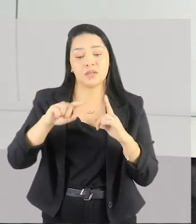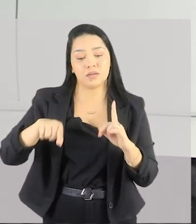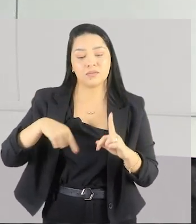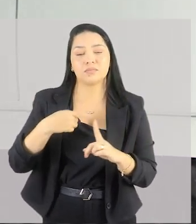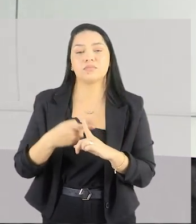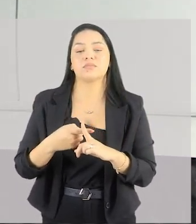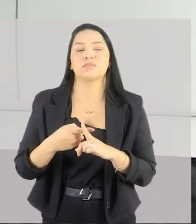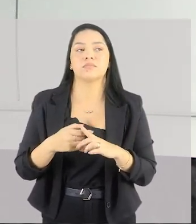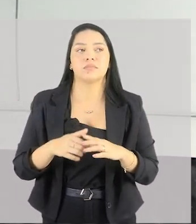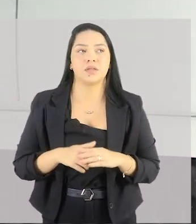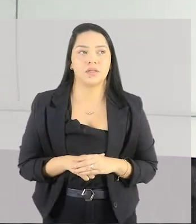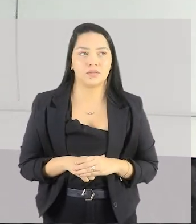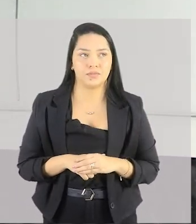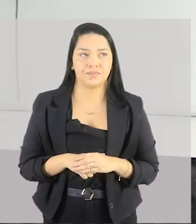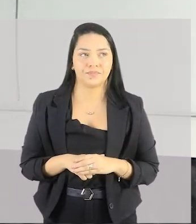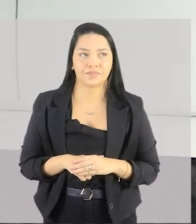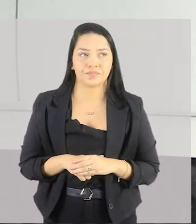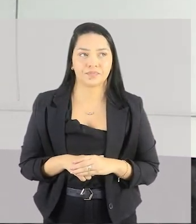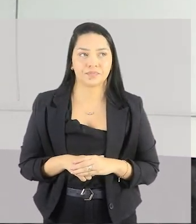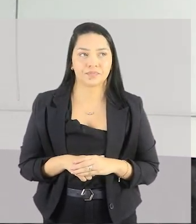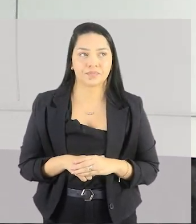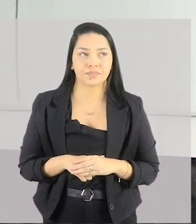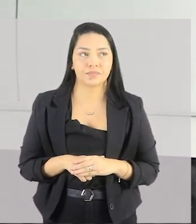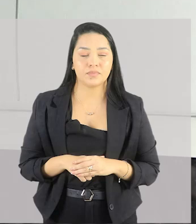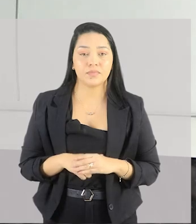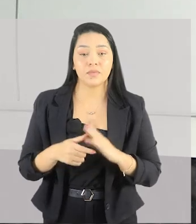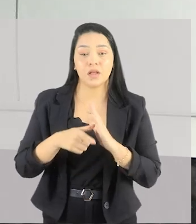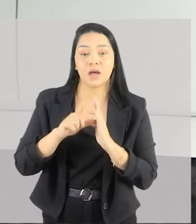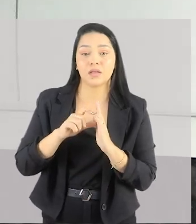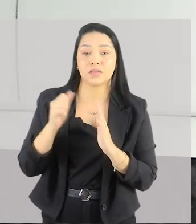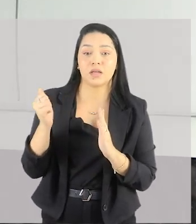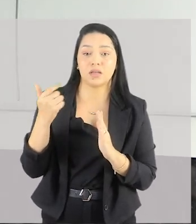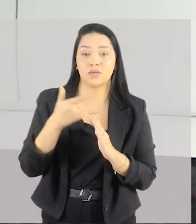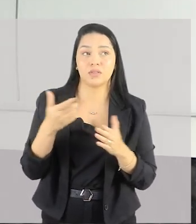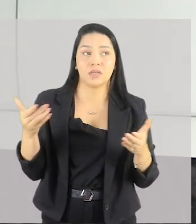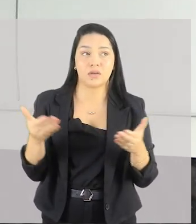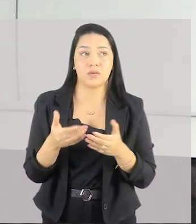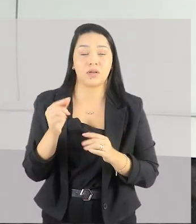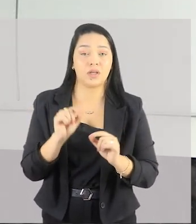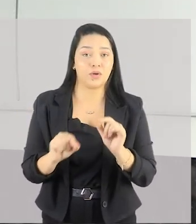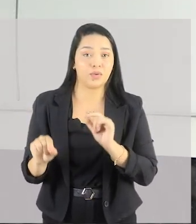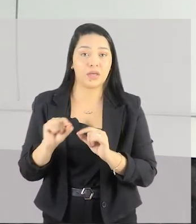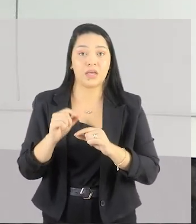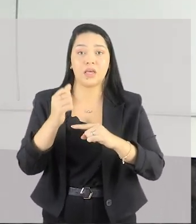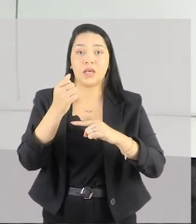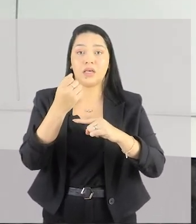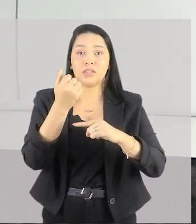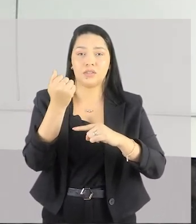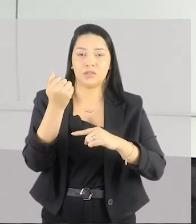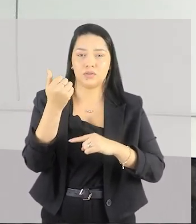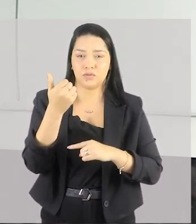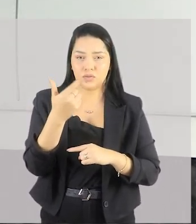1/3 às penas. Então, ó, antes era 12. Então, agora vai ser 12